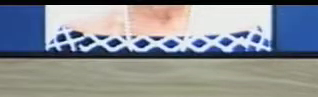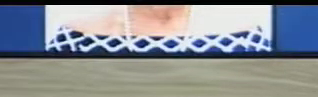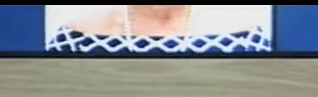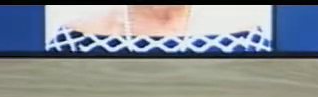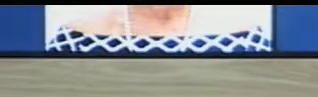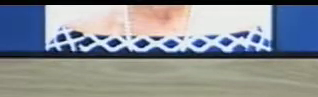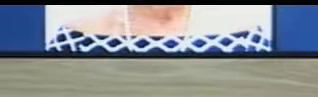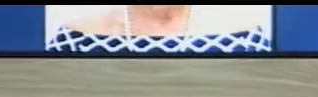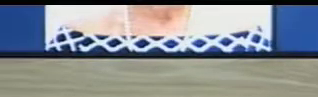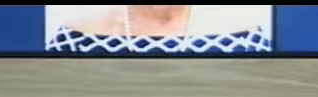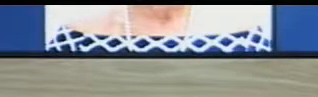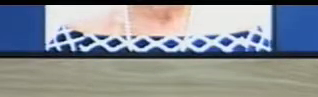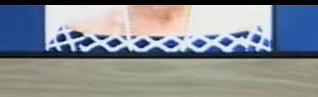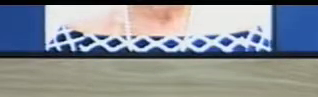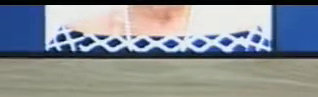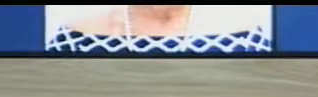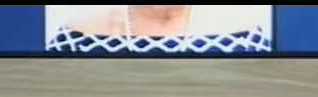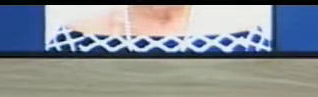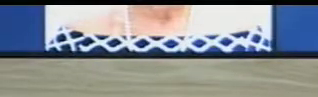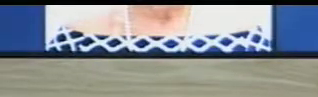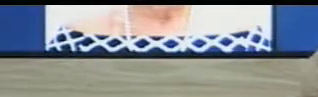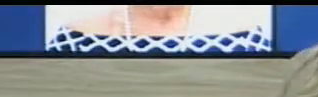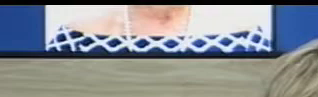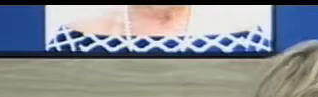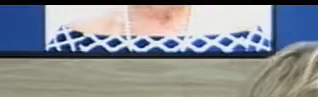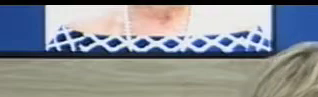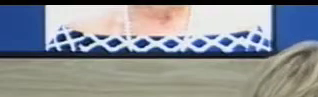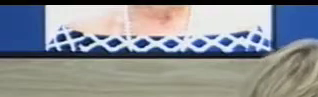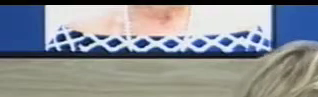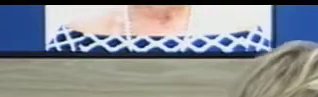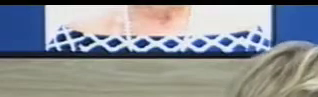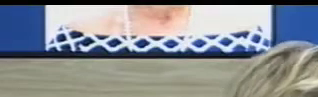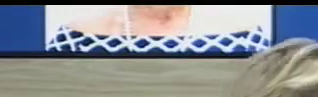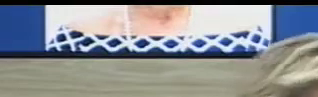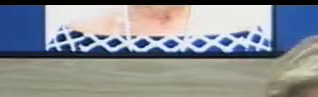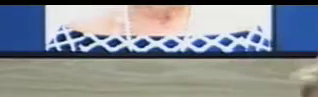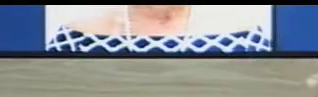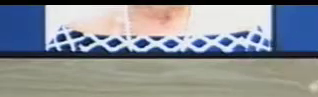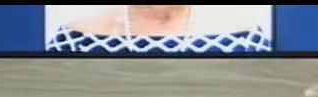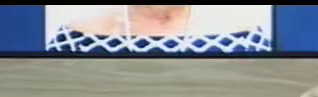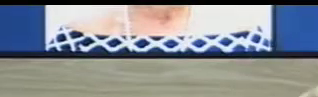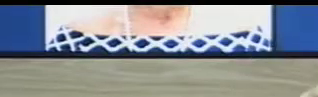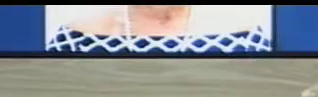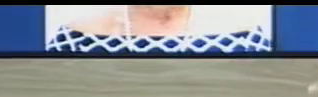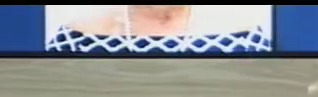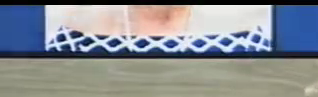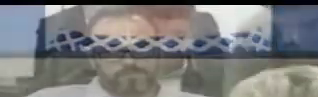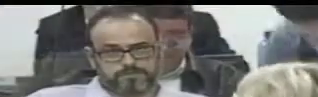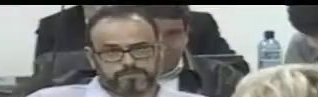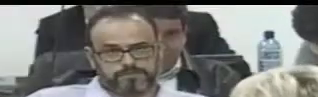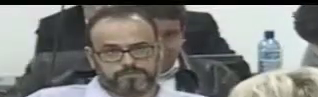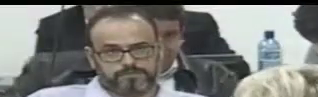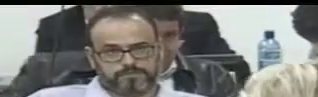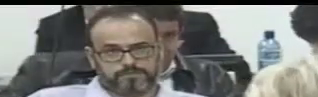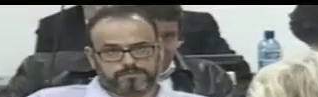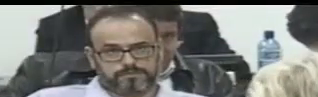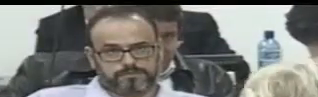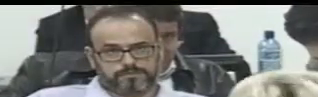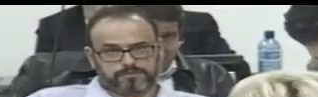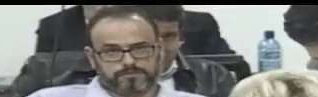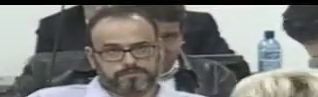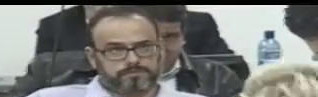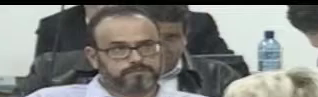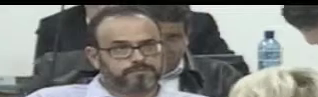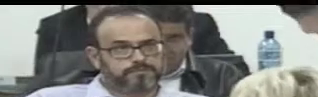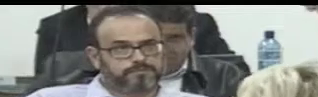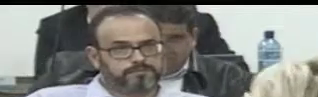que isso não teria nem nexo, né? Mas essa é a minha colocação. Muito obrigado, senhor presidente, por deixar que o